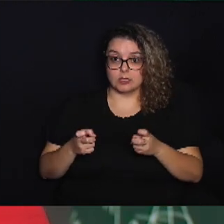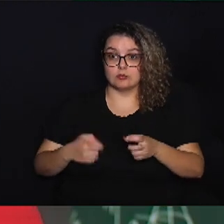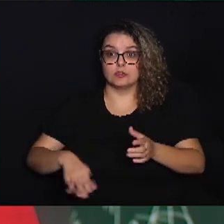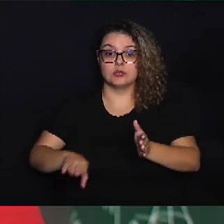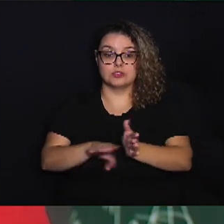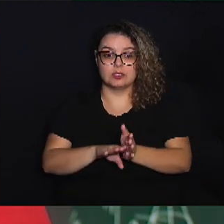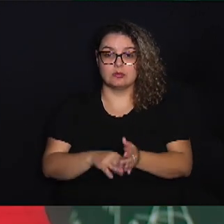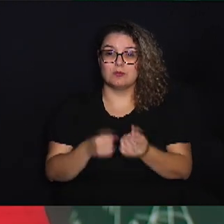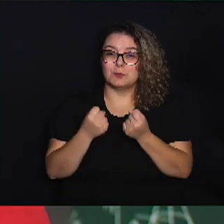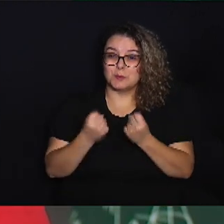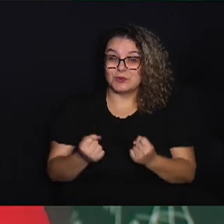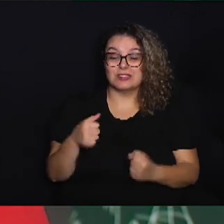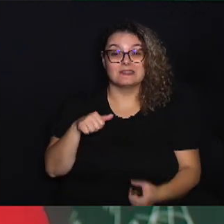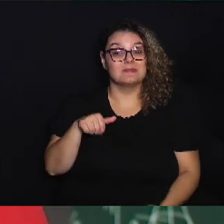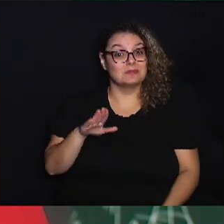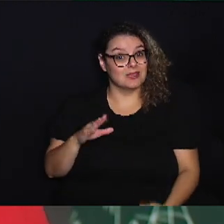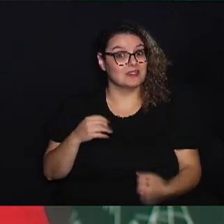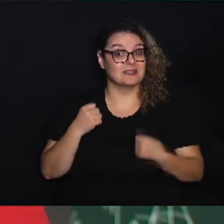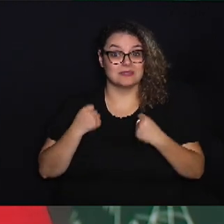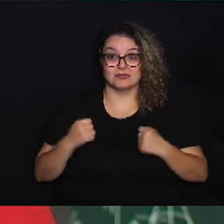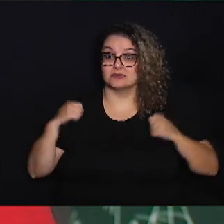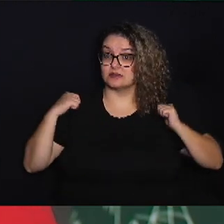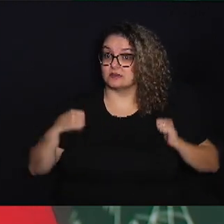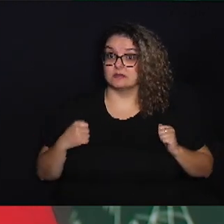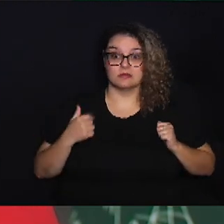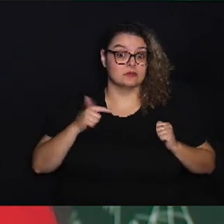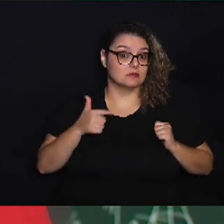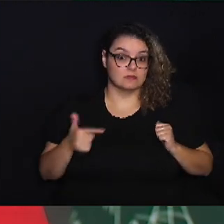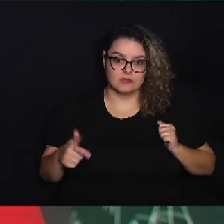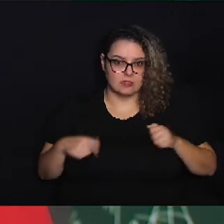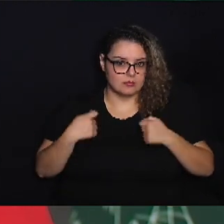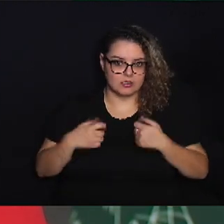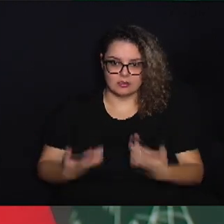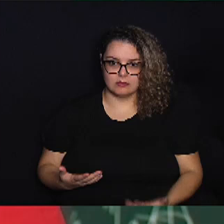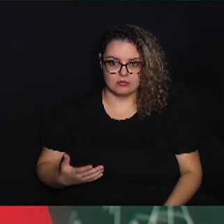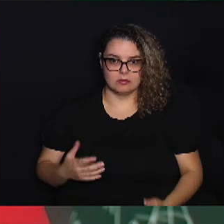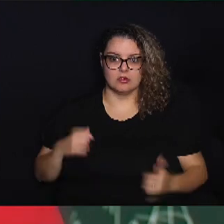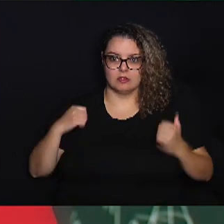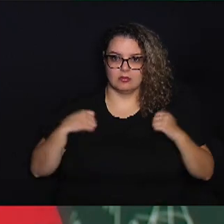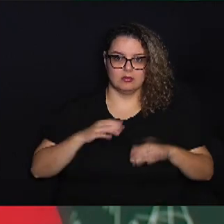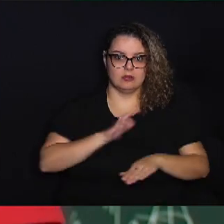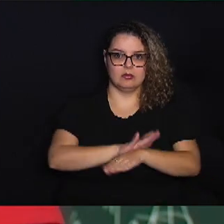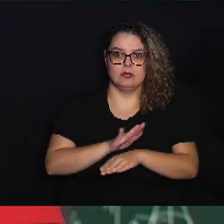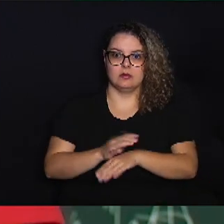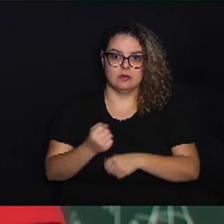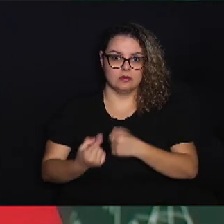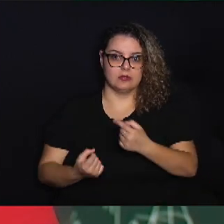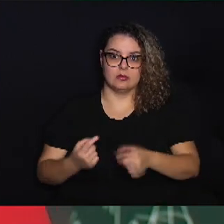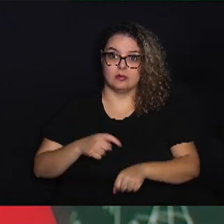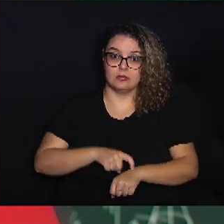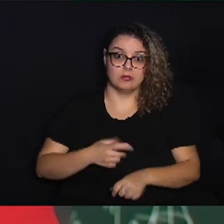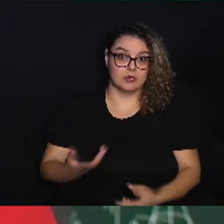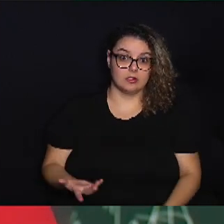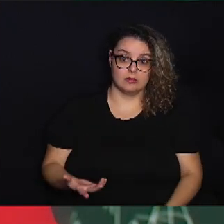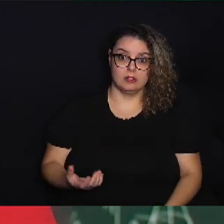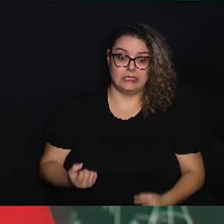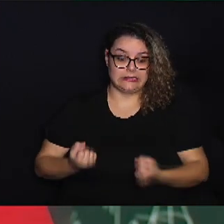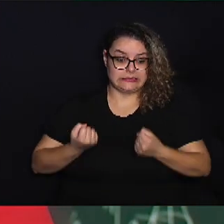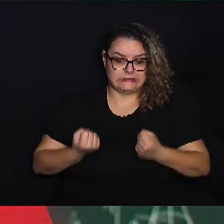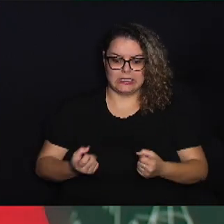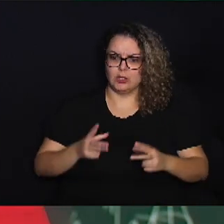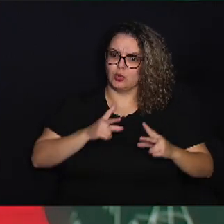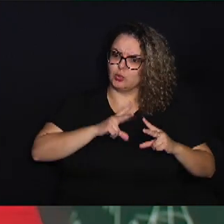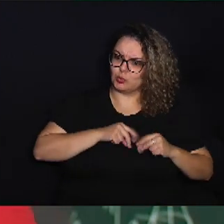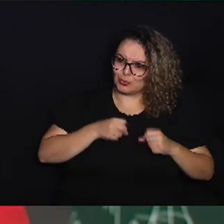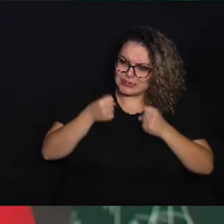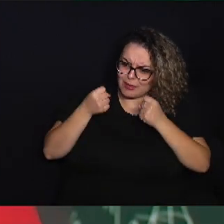peso extra na mochila, sem necessidade, às vezes a gente vai pegar a mochila para ajudar ele em alguma situação, a mochila está extremamente pesada,